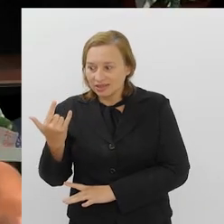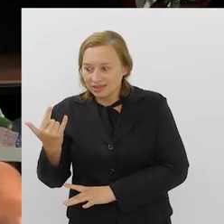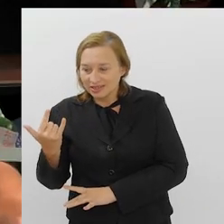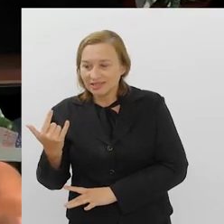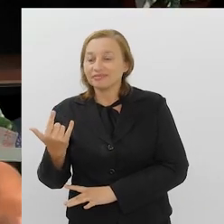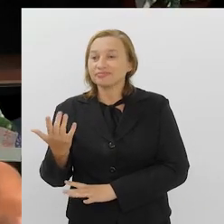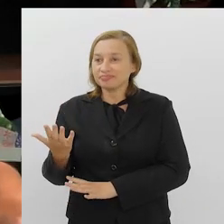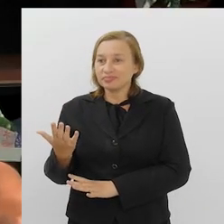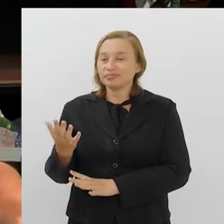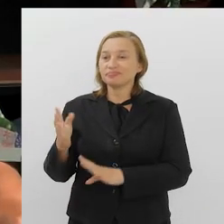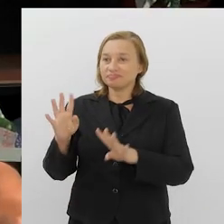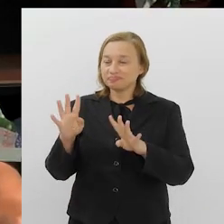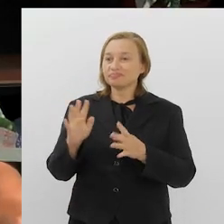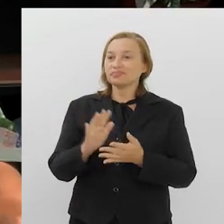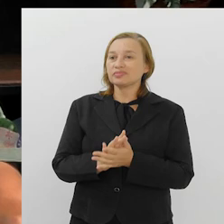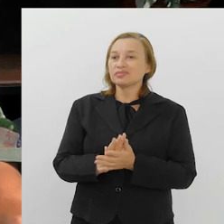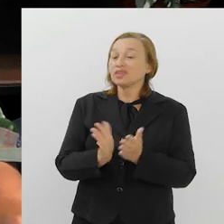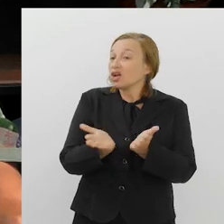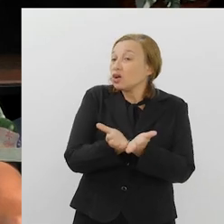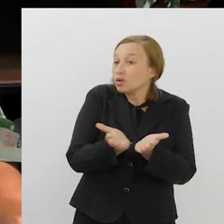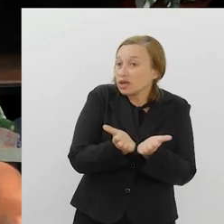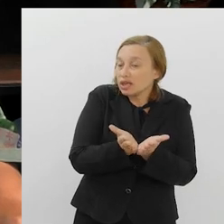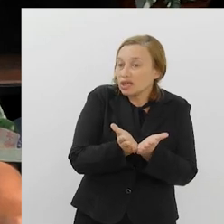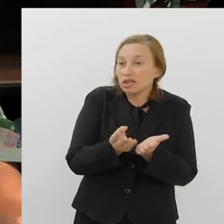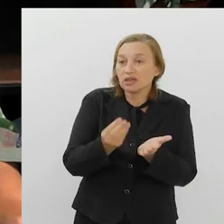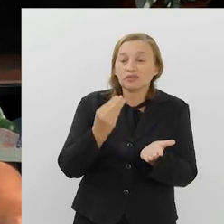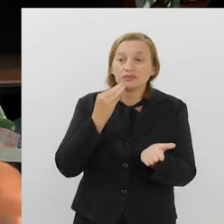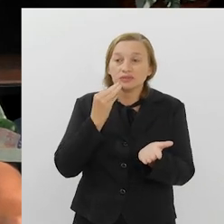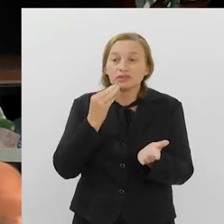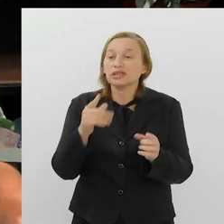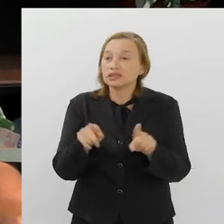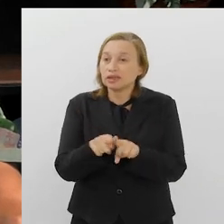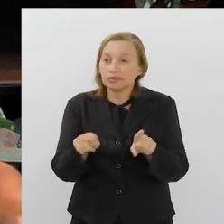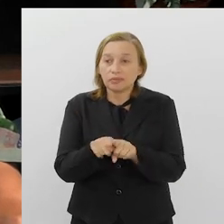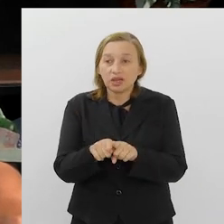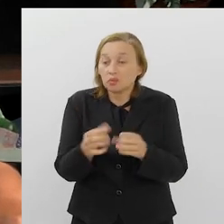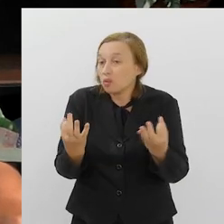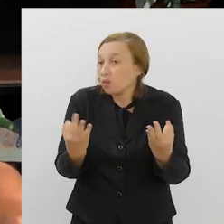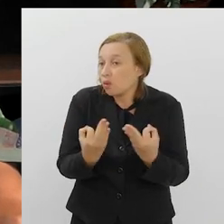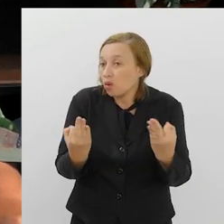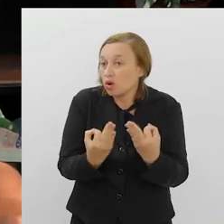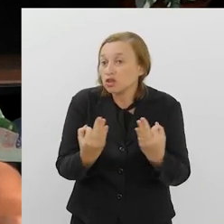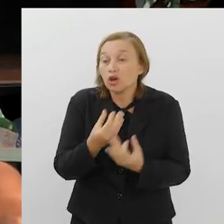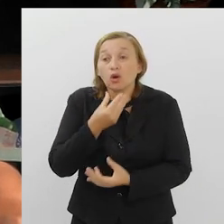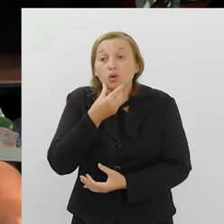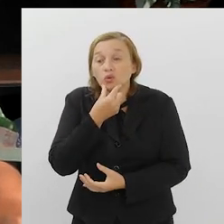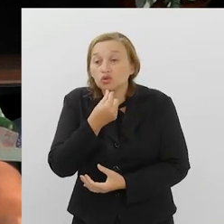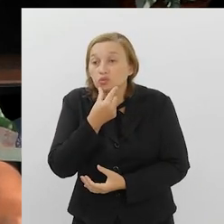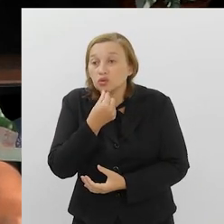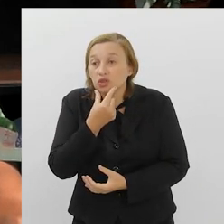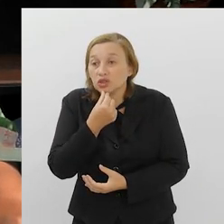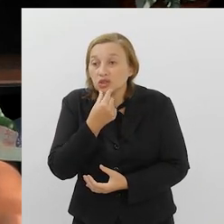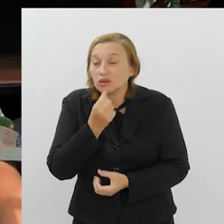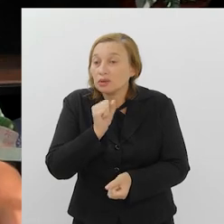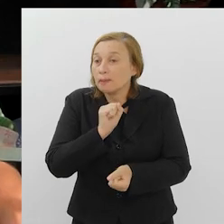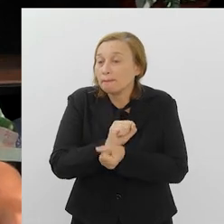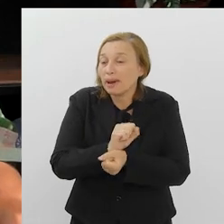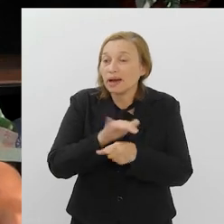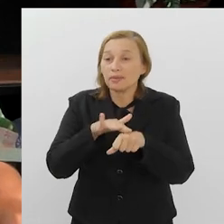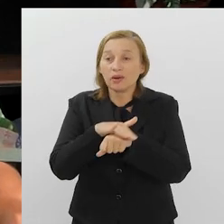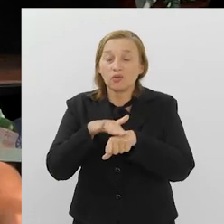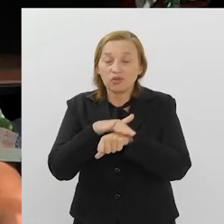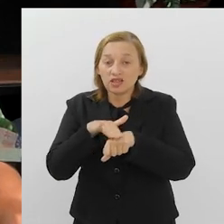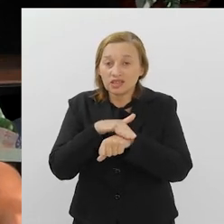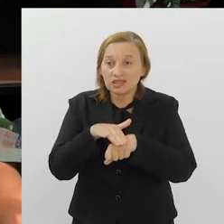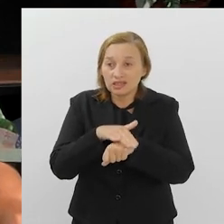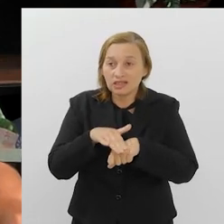chama a atenção e os livros de vocês que tem uma ótima saída porque os meninos